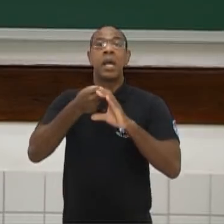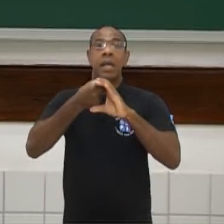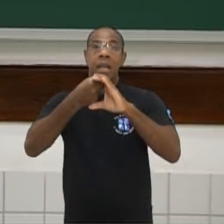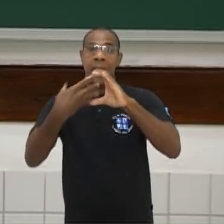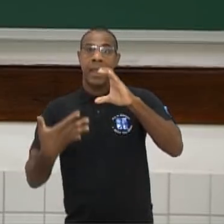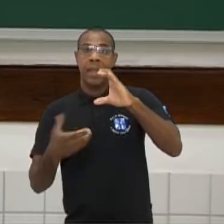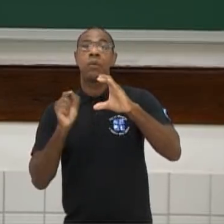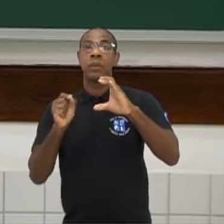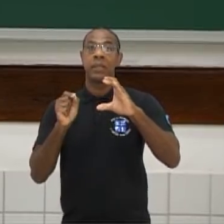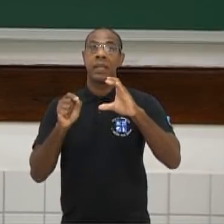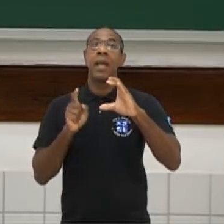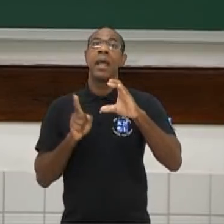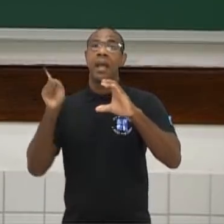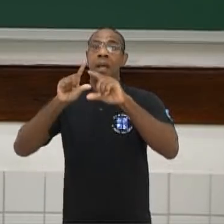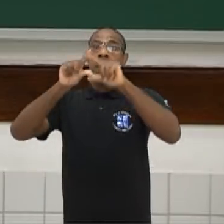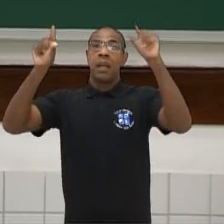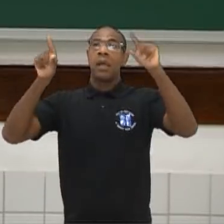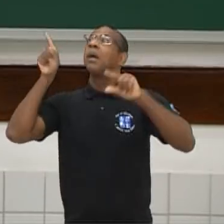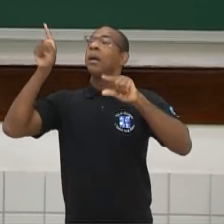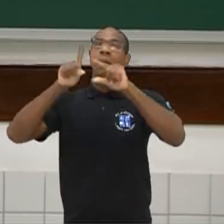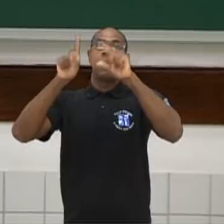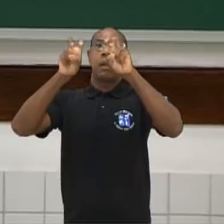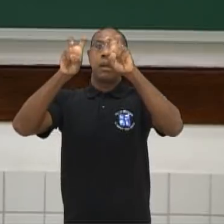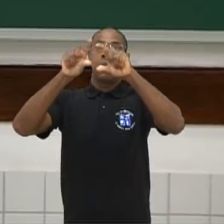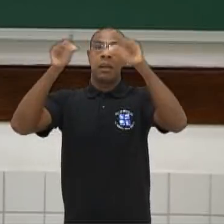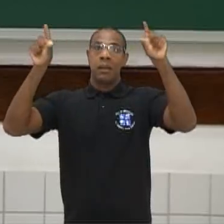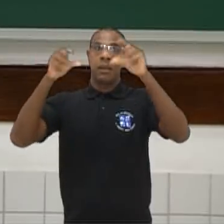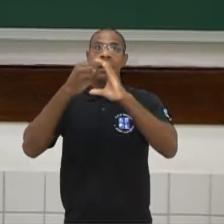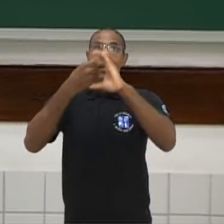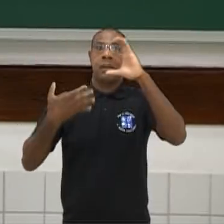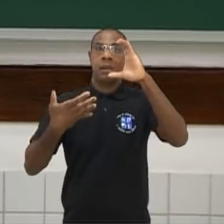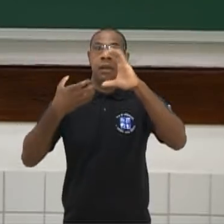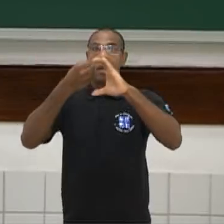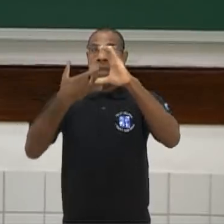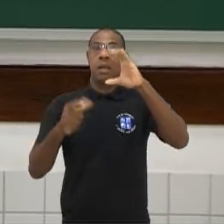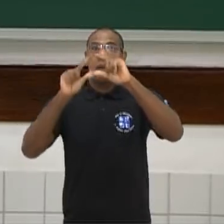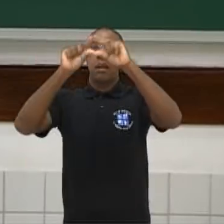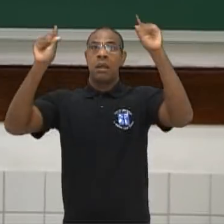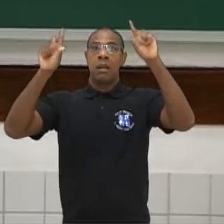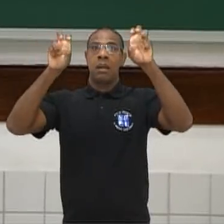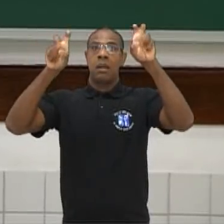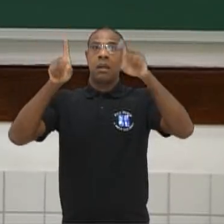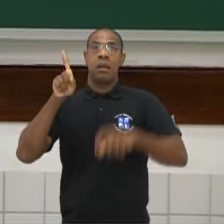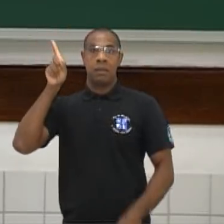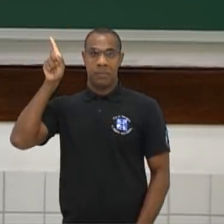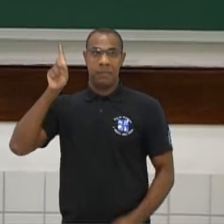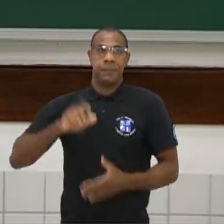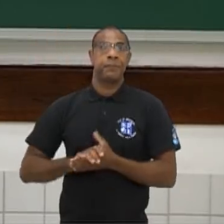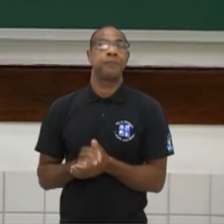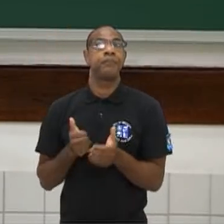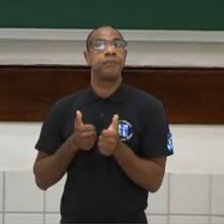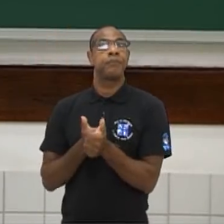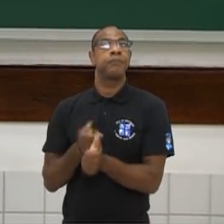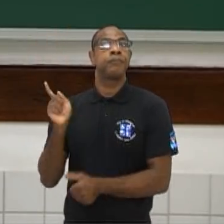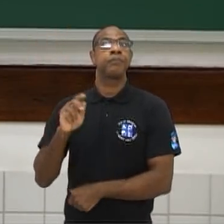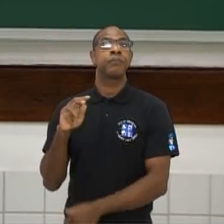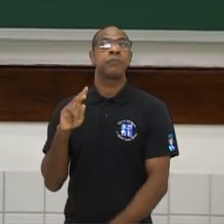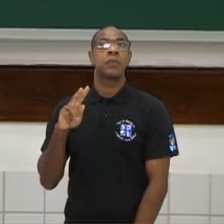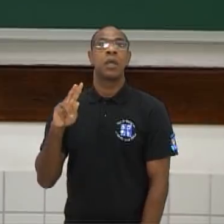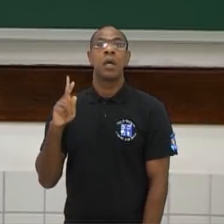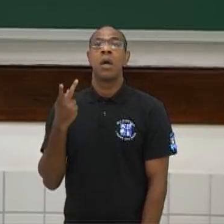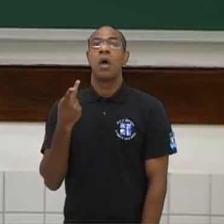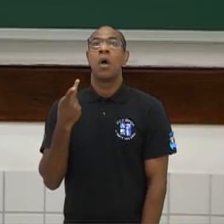que temos nesse modelo de associação, ok? Então, me acompanhe na tela novamente. Então, o que temos aqui? Mais um